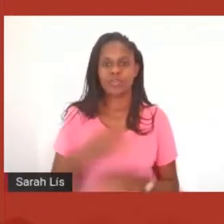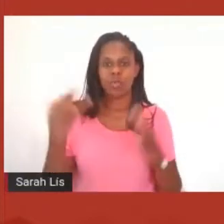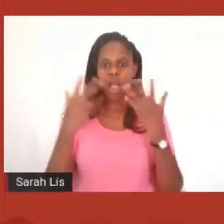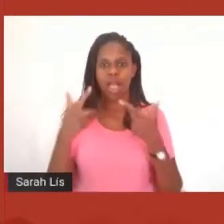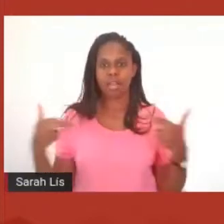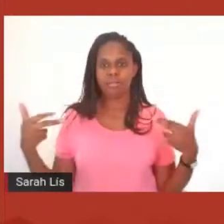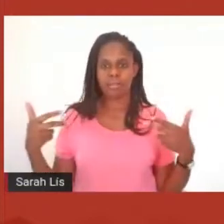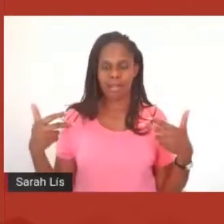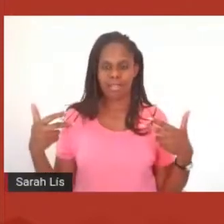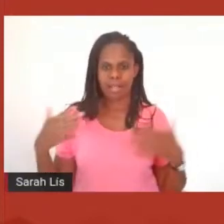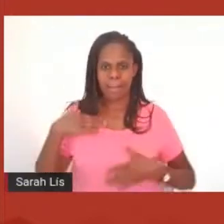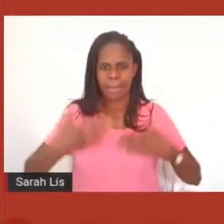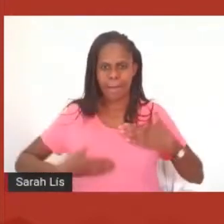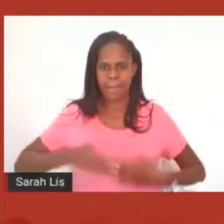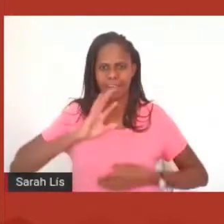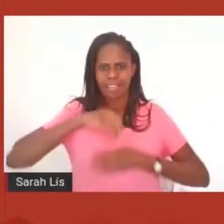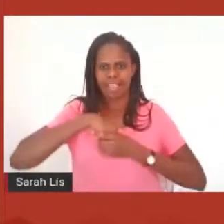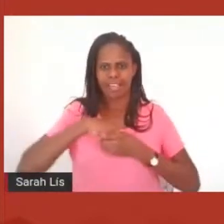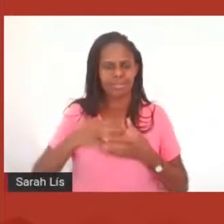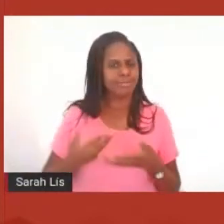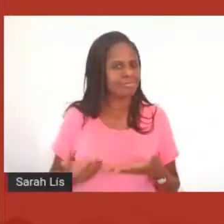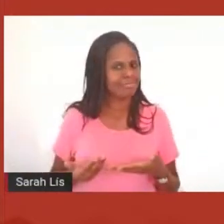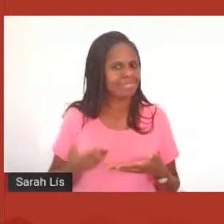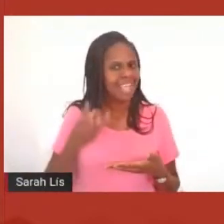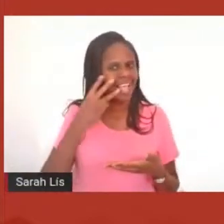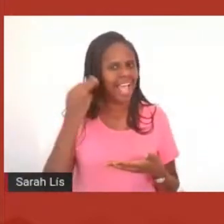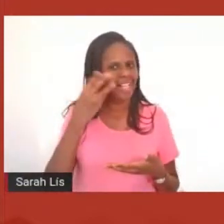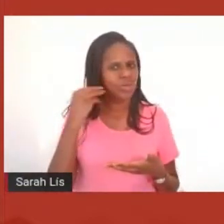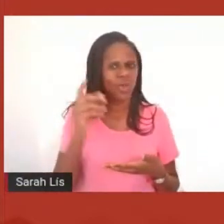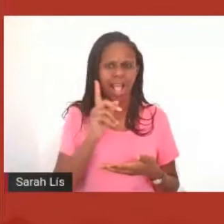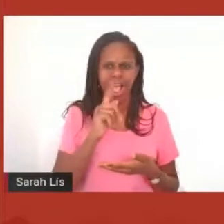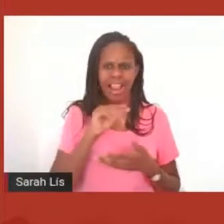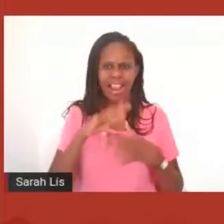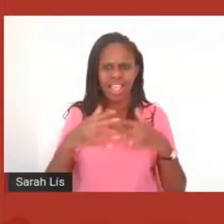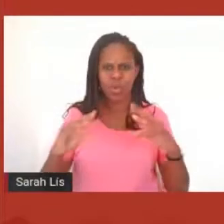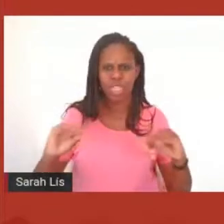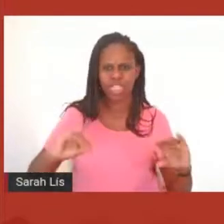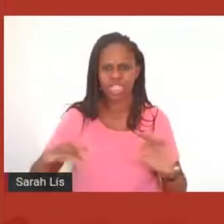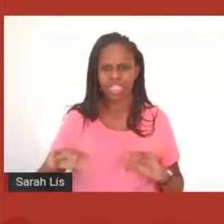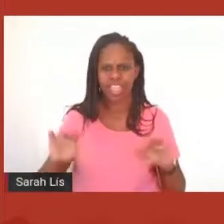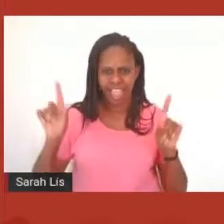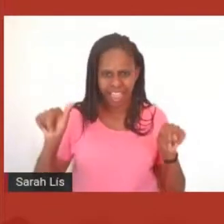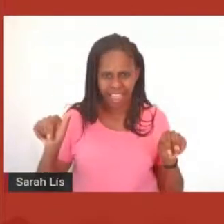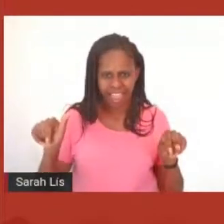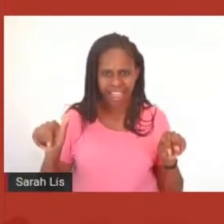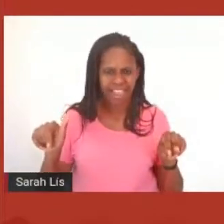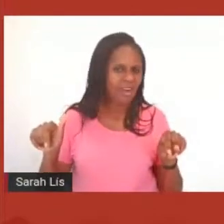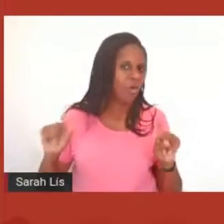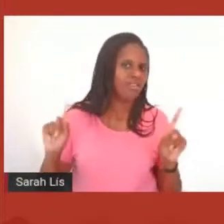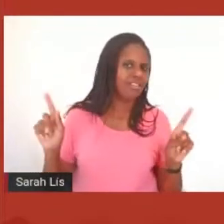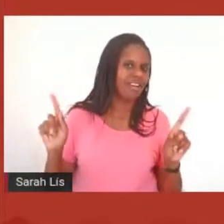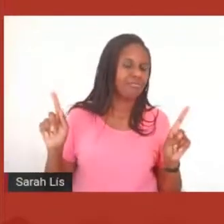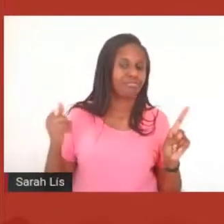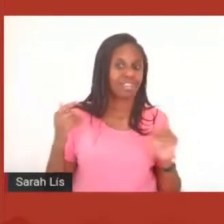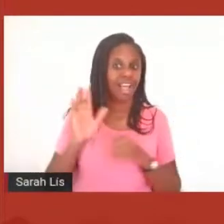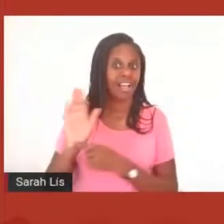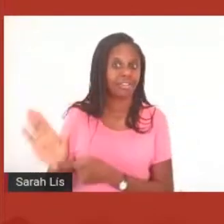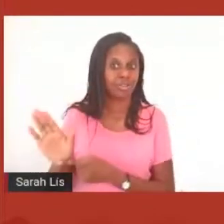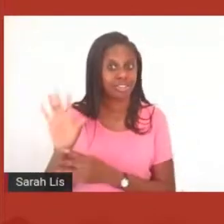líquidos? Vocês poderiam responder essa pergunta, né? Acho que ajuda a correlacionar com essa questão da viscosidade